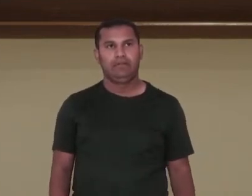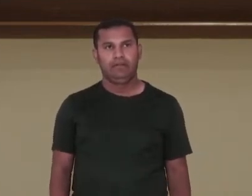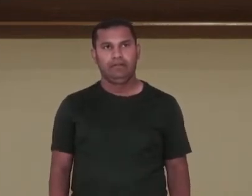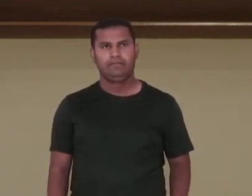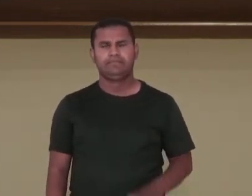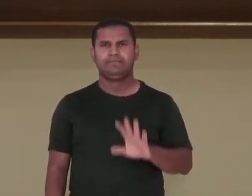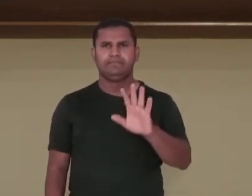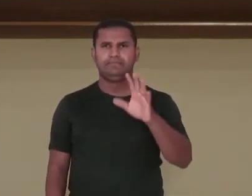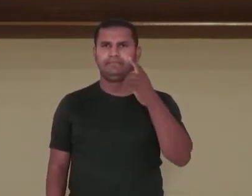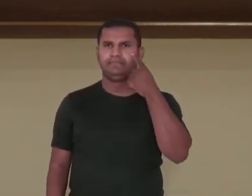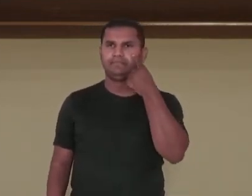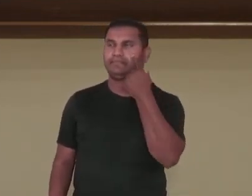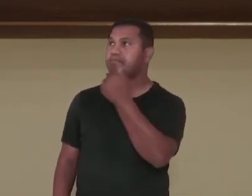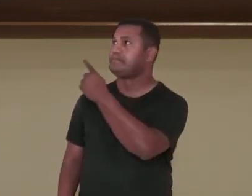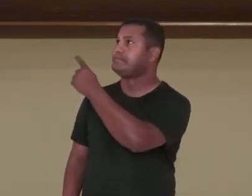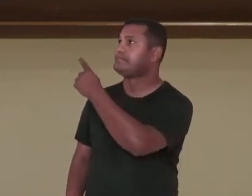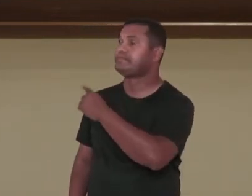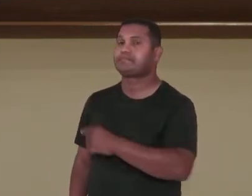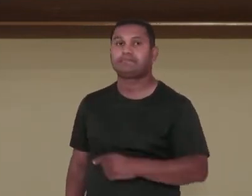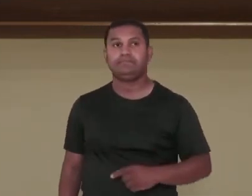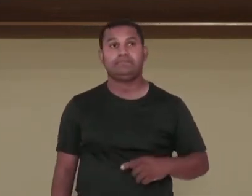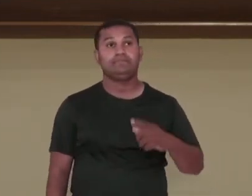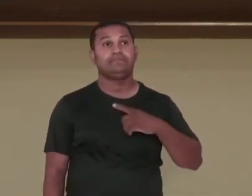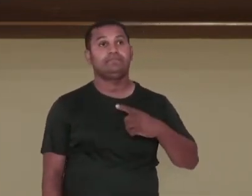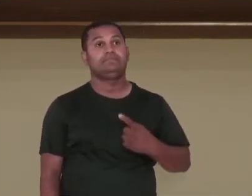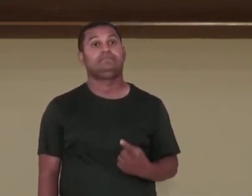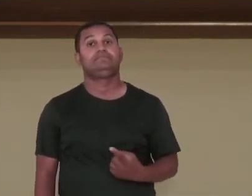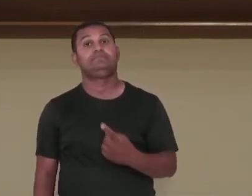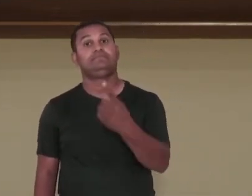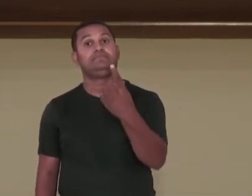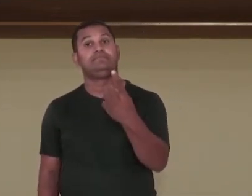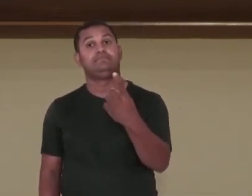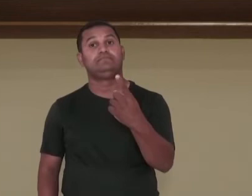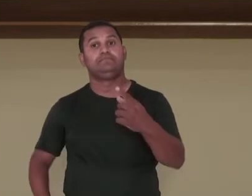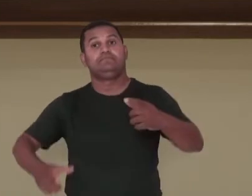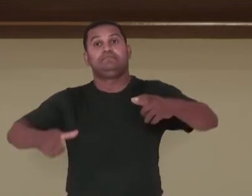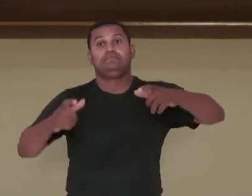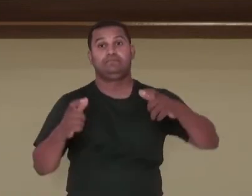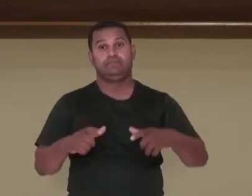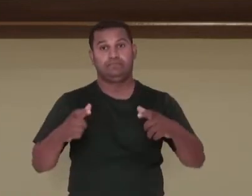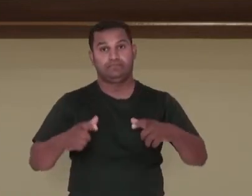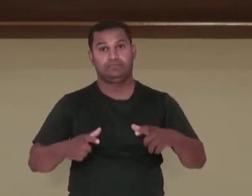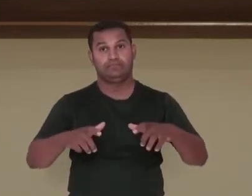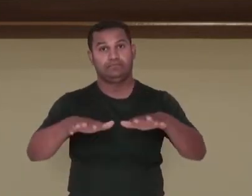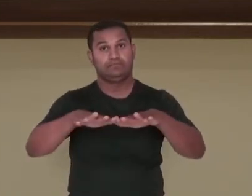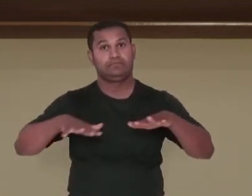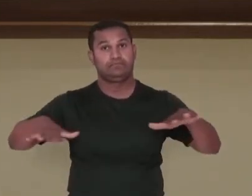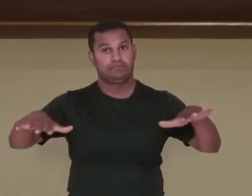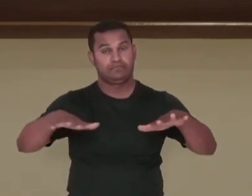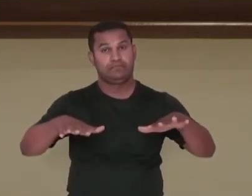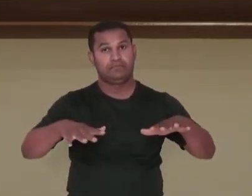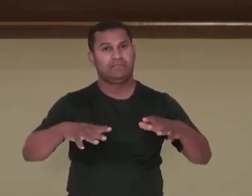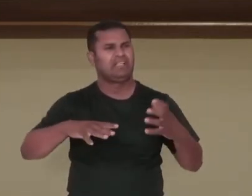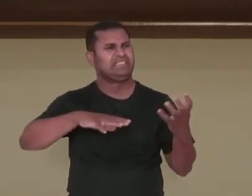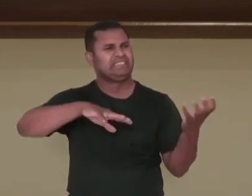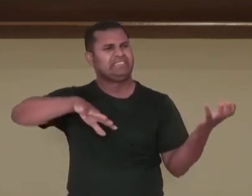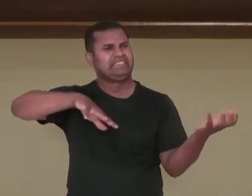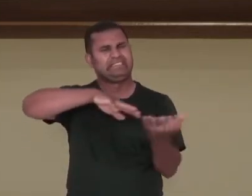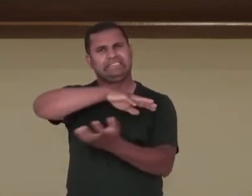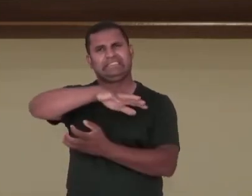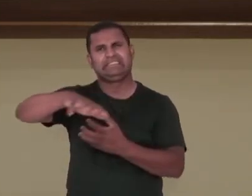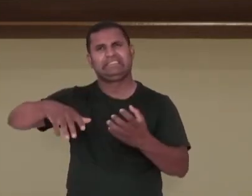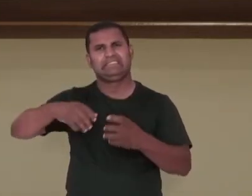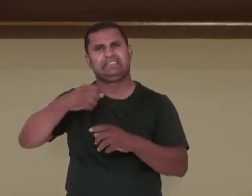Em meio a essa greve, a gente vai ver que em uma das manifestações a polícia abriu fogo contra a multidão, contra os trabalhadores